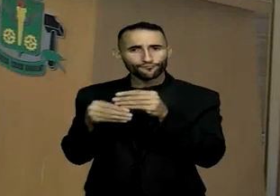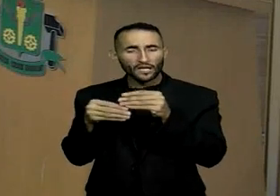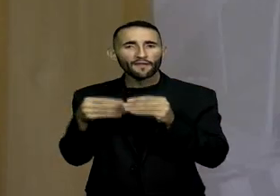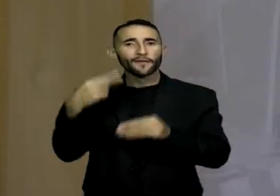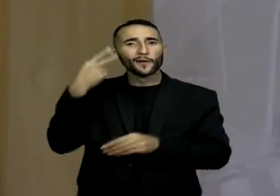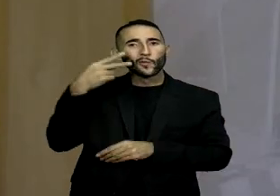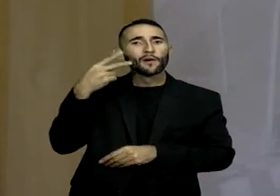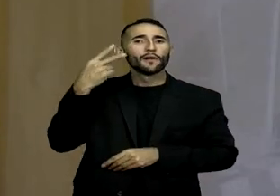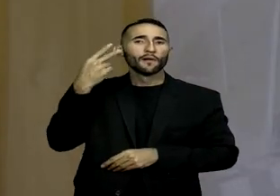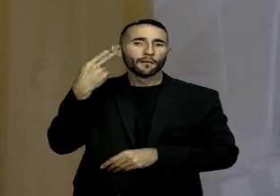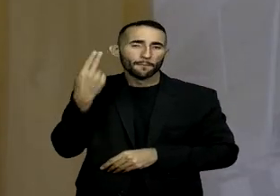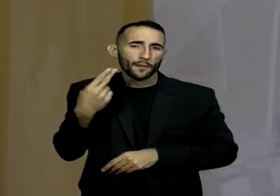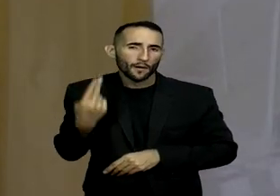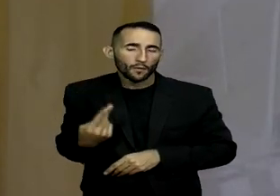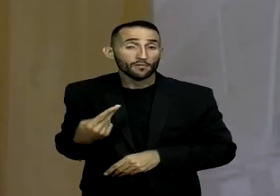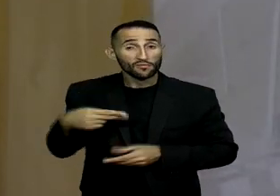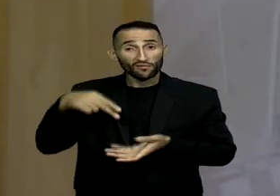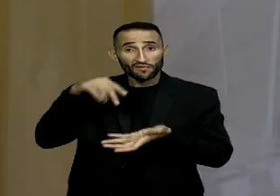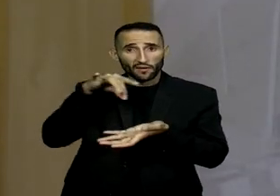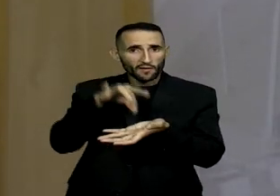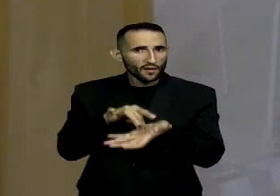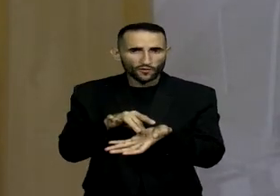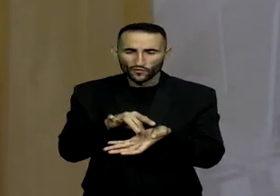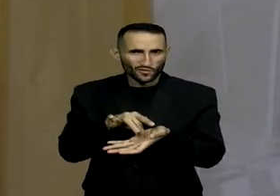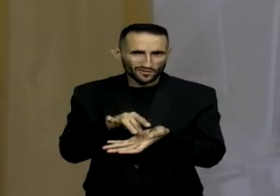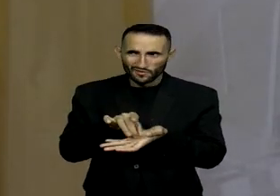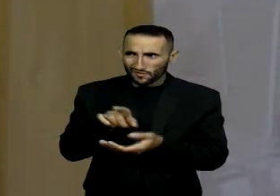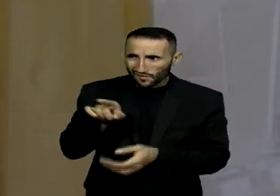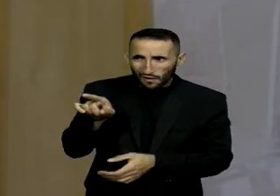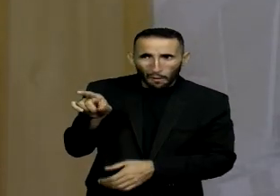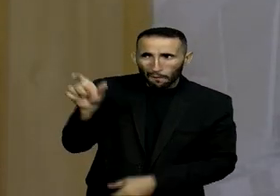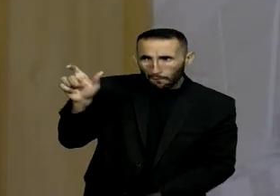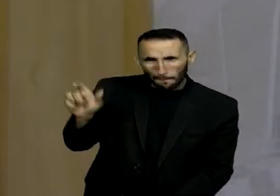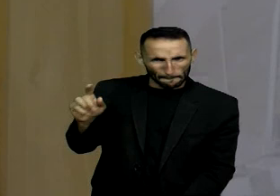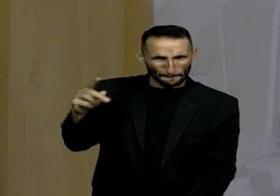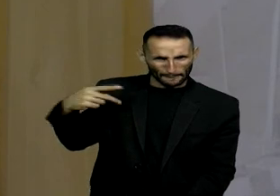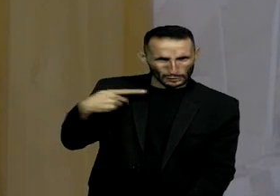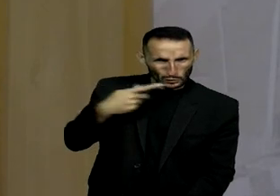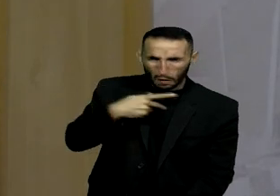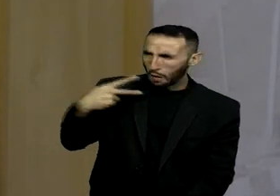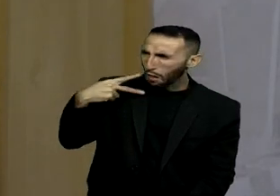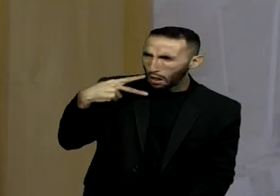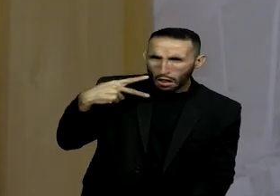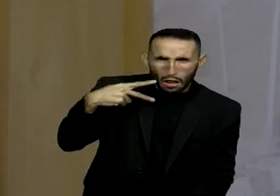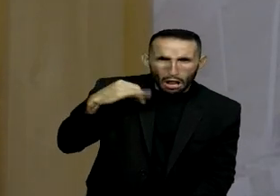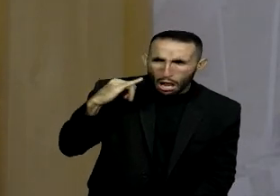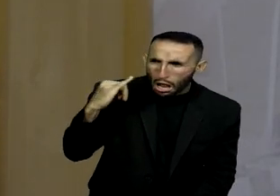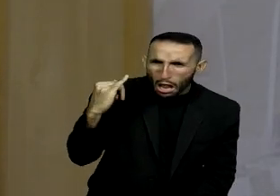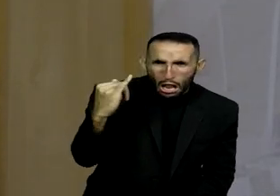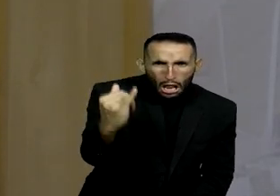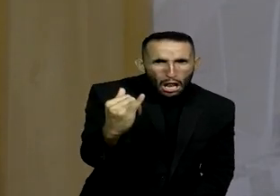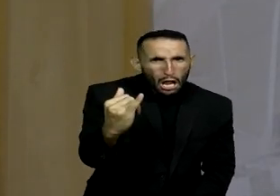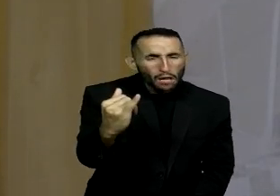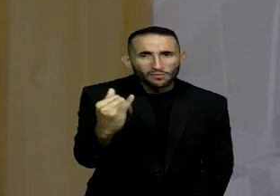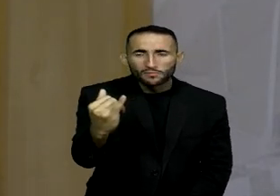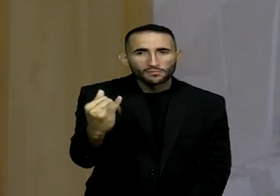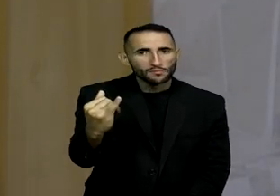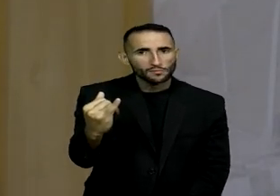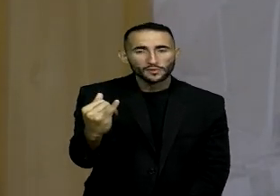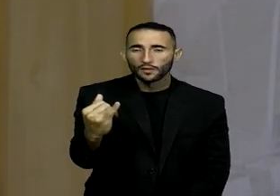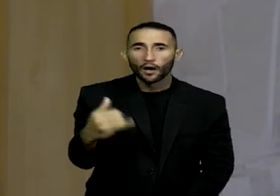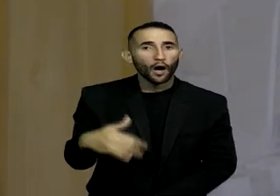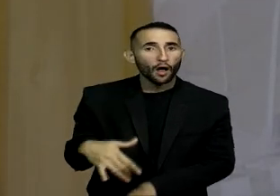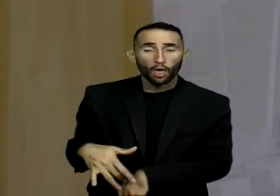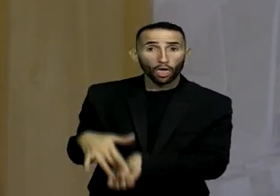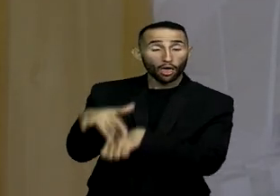Rossi. É realmente repudiante, é terrível a fala vinda de um